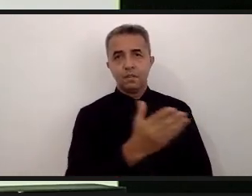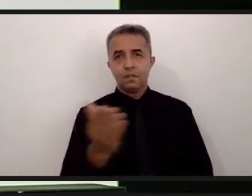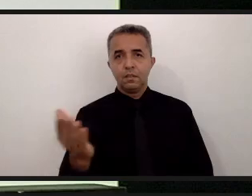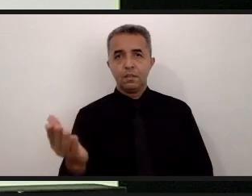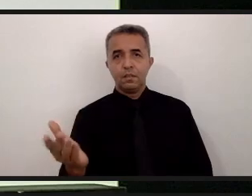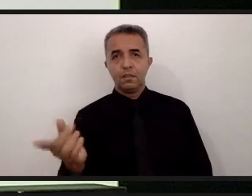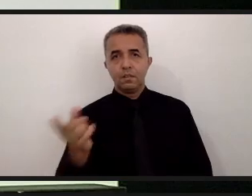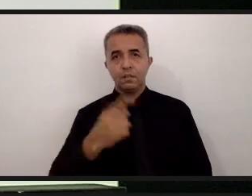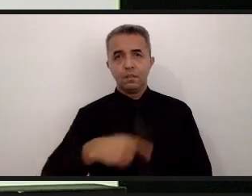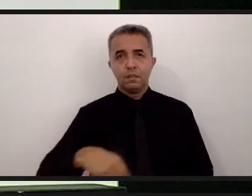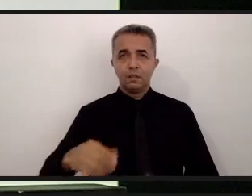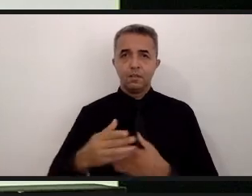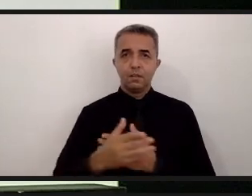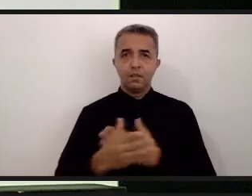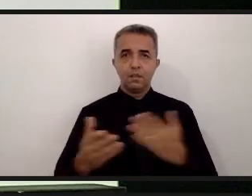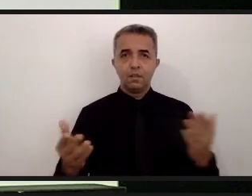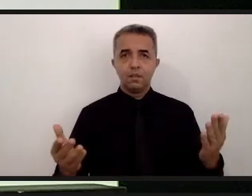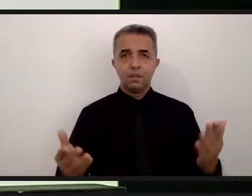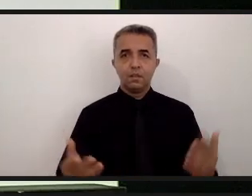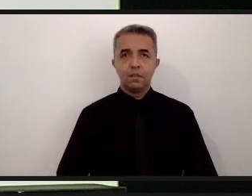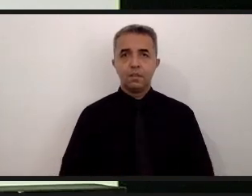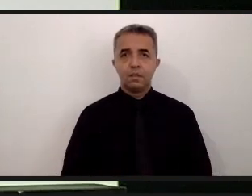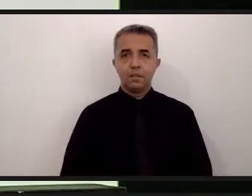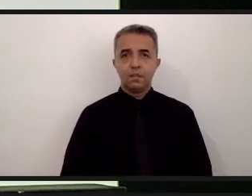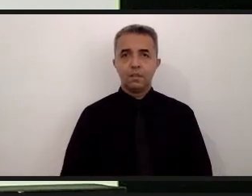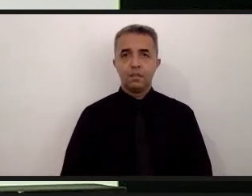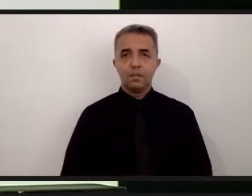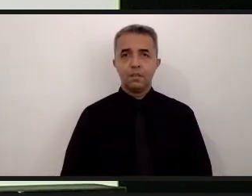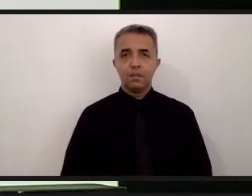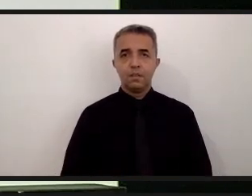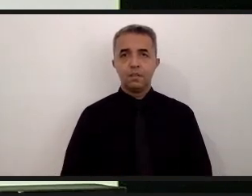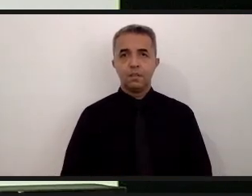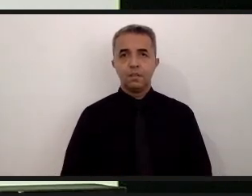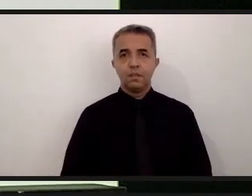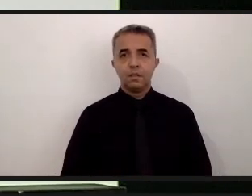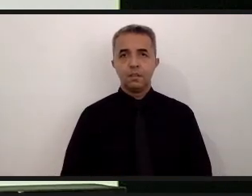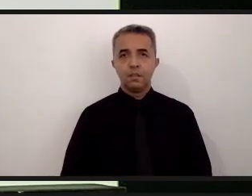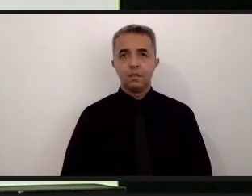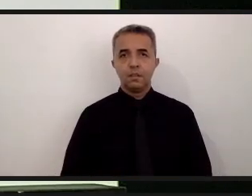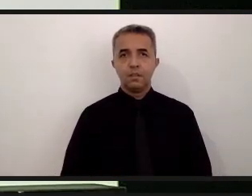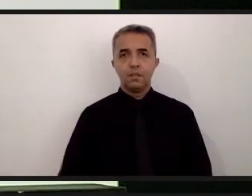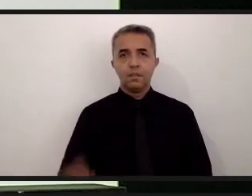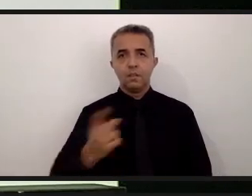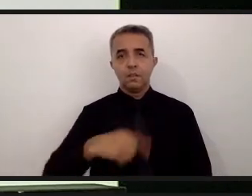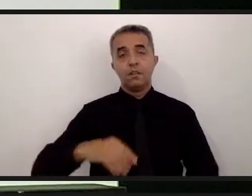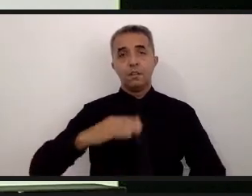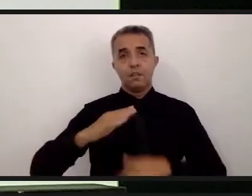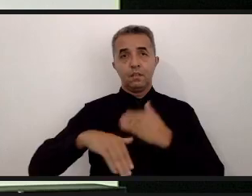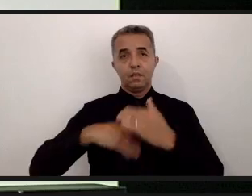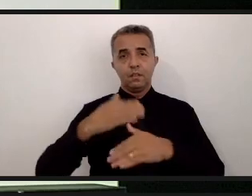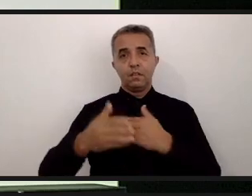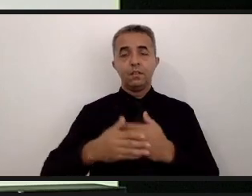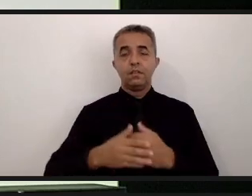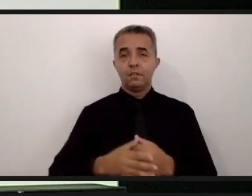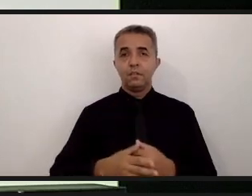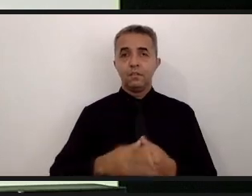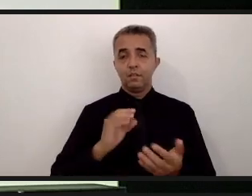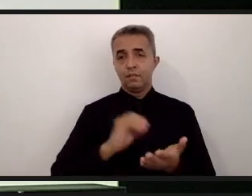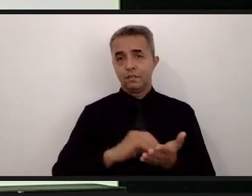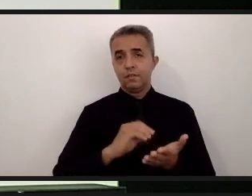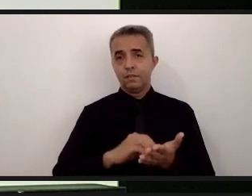nossos corações, né, pai? E eu acredito que estamos evoluindo, estamos andando, mas falta-se muito a